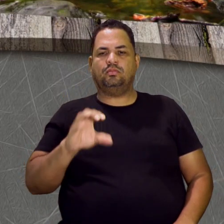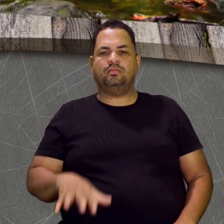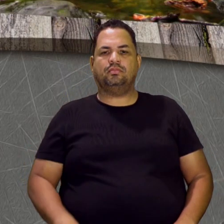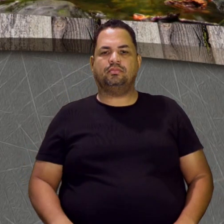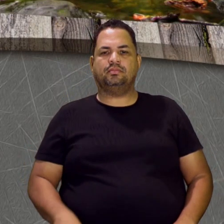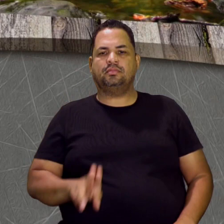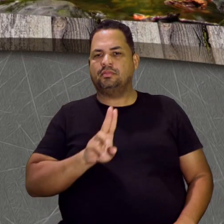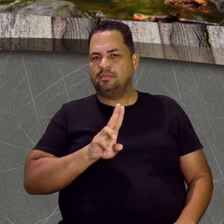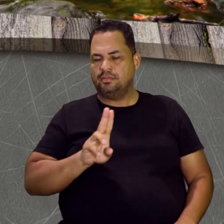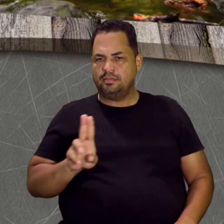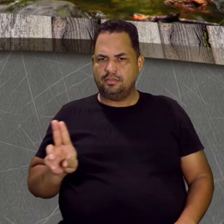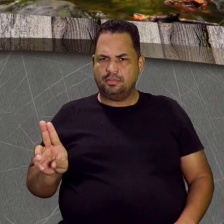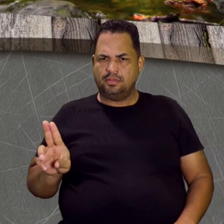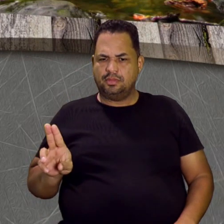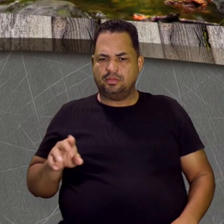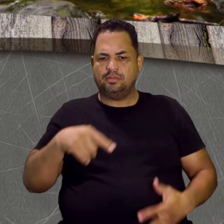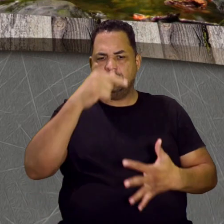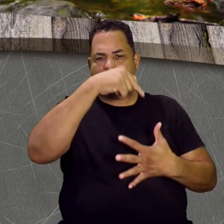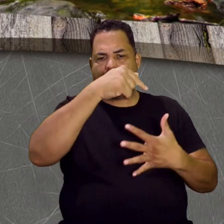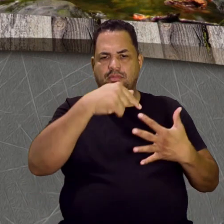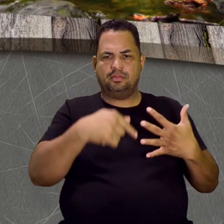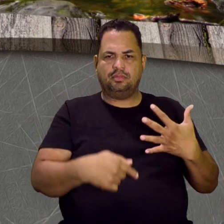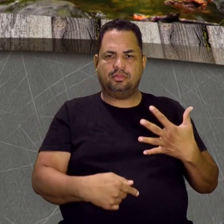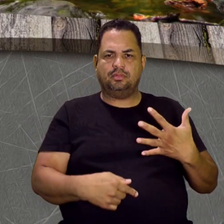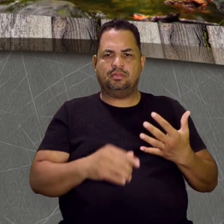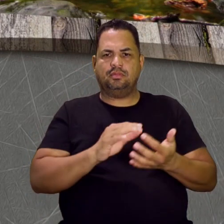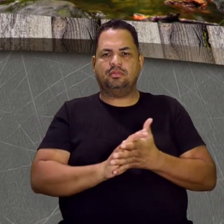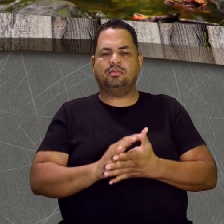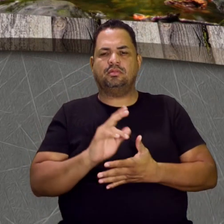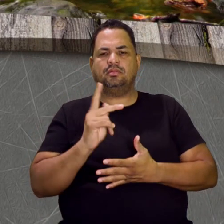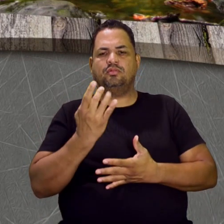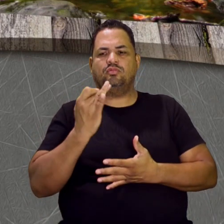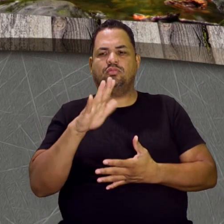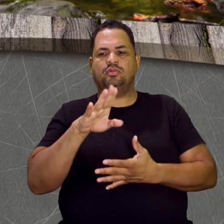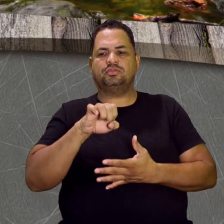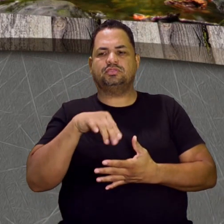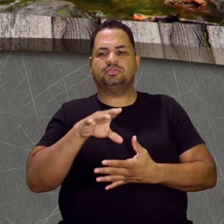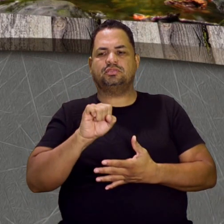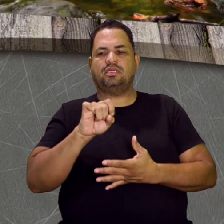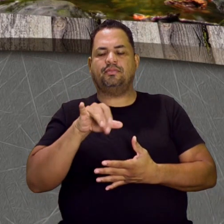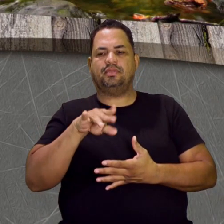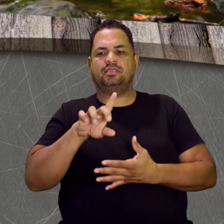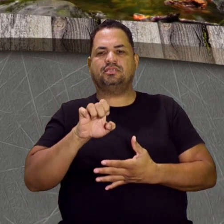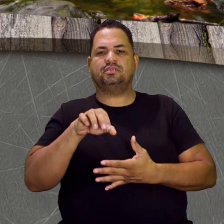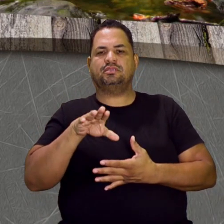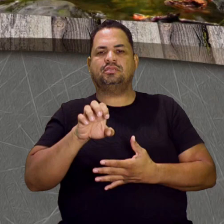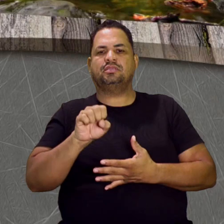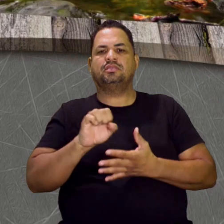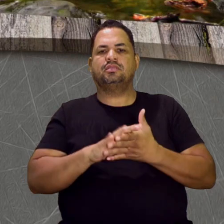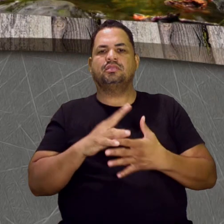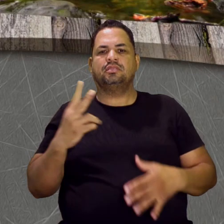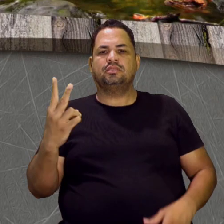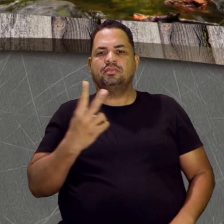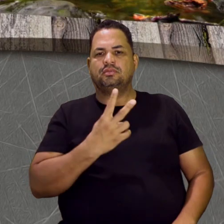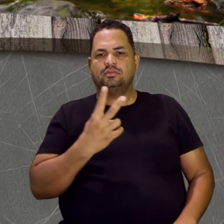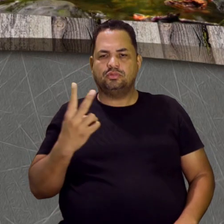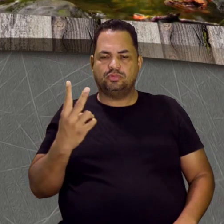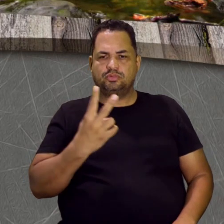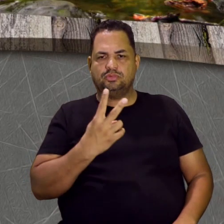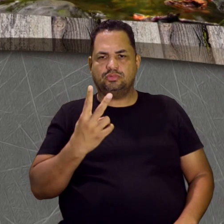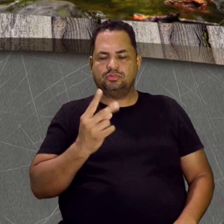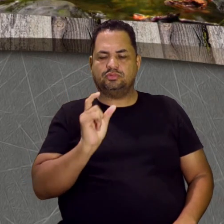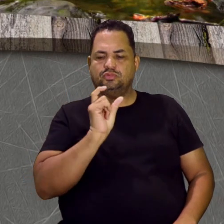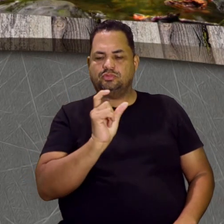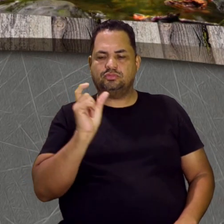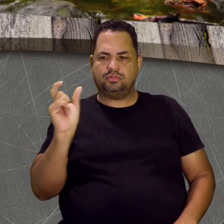Mas o nome da espécie é Homo sapiens, não é nenhum dos dois sozinhos, tem que ser sempre